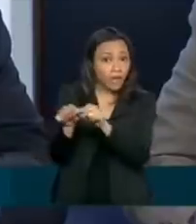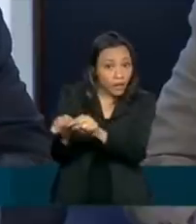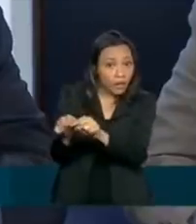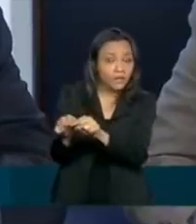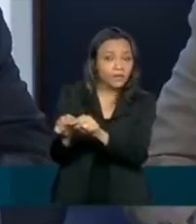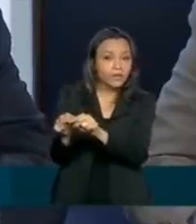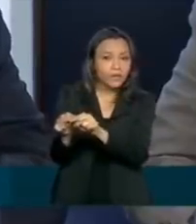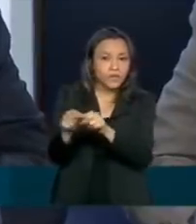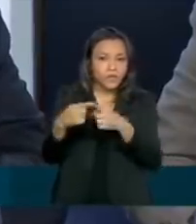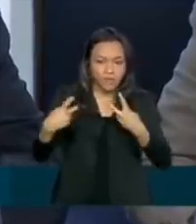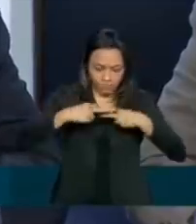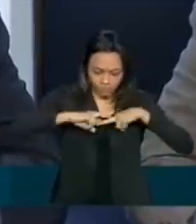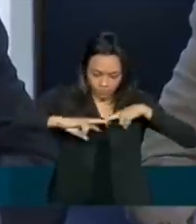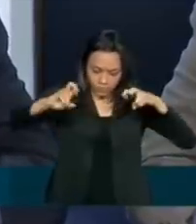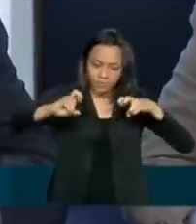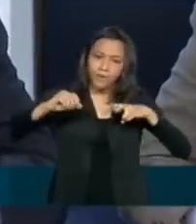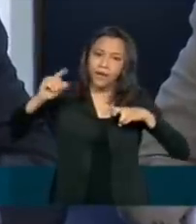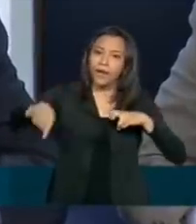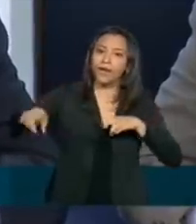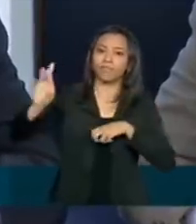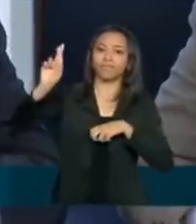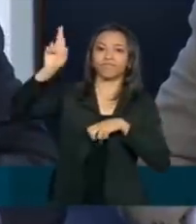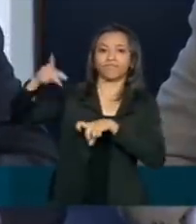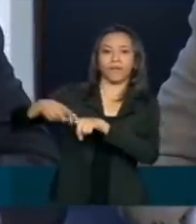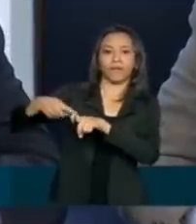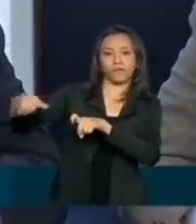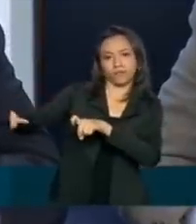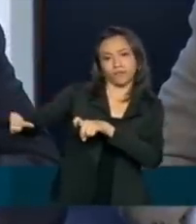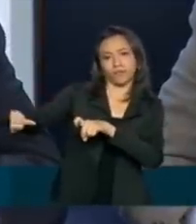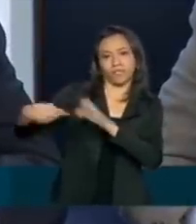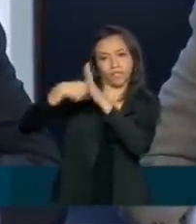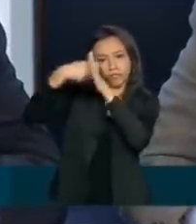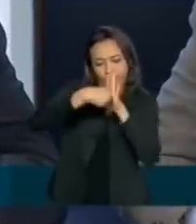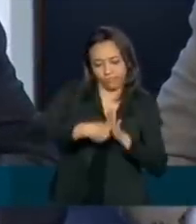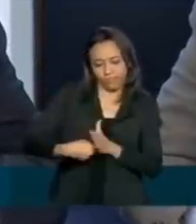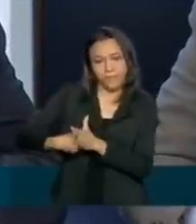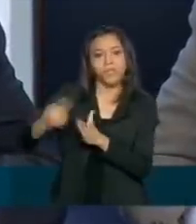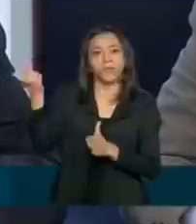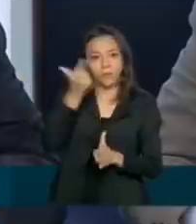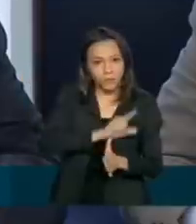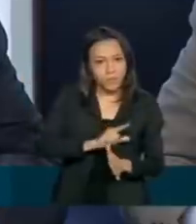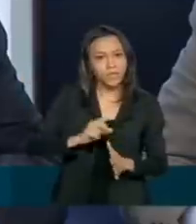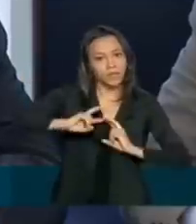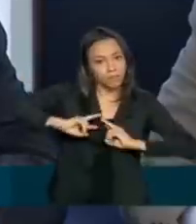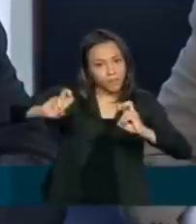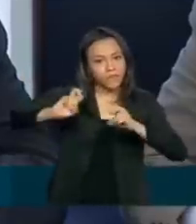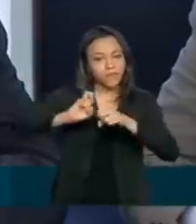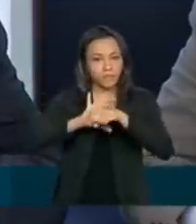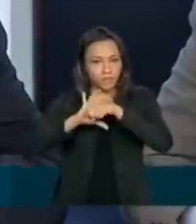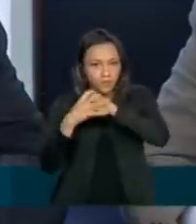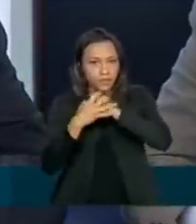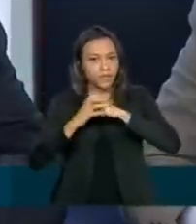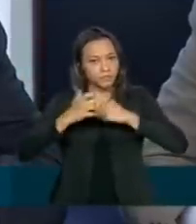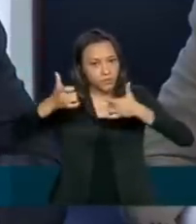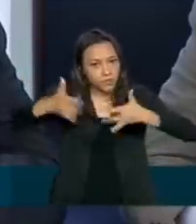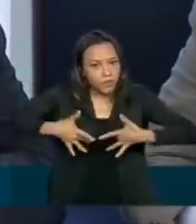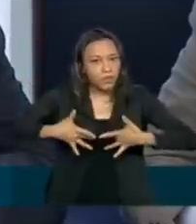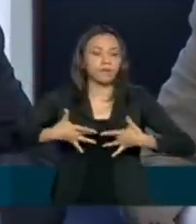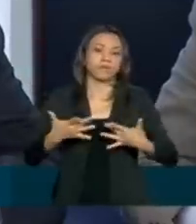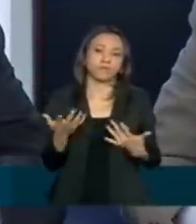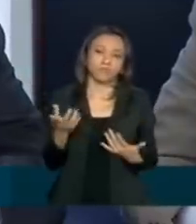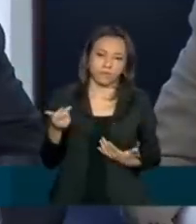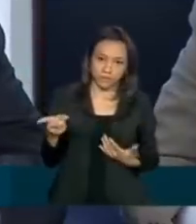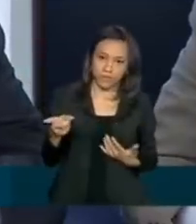O diagnóstico é clínico, inicialmente, dos nossos médicos, que têm condição de sobra de fazer os diagnósticos clínicos e